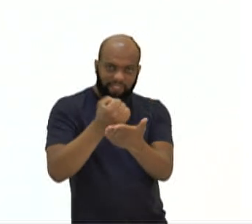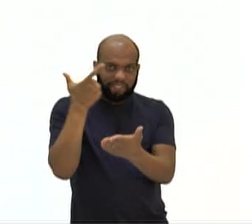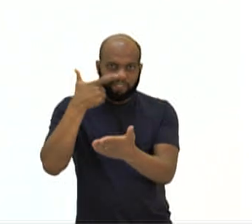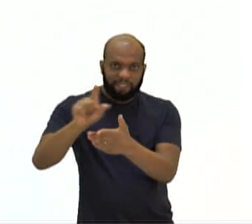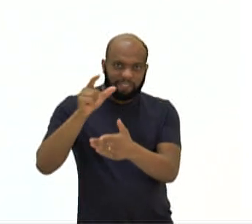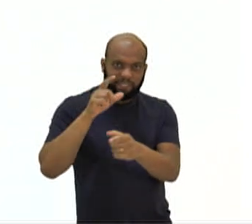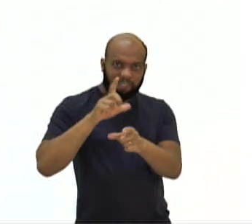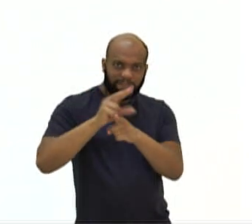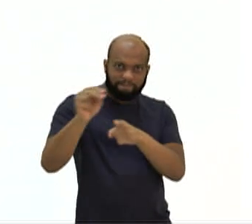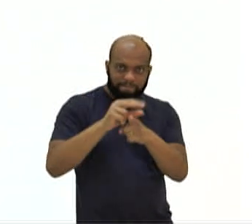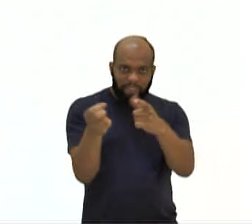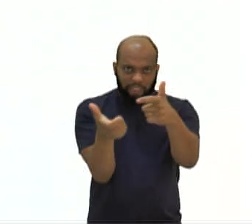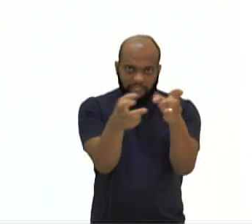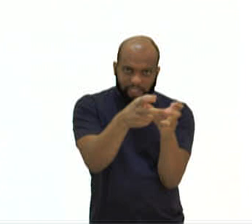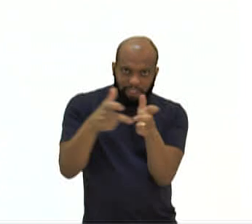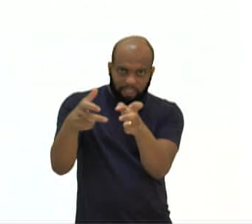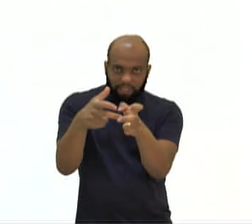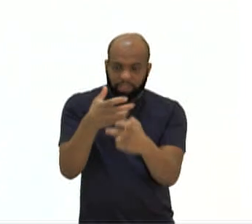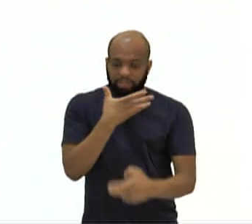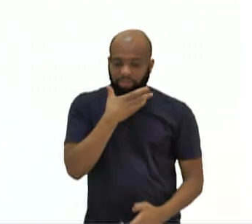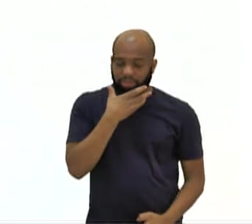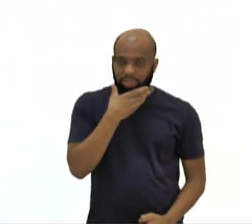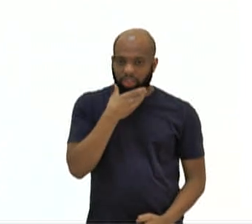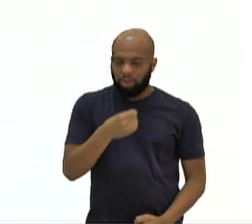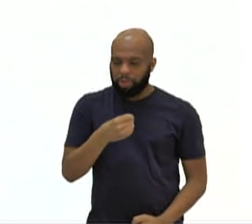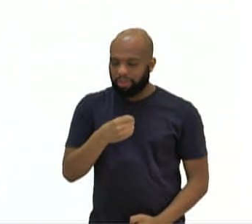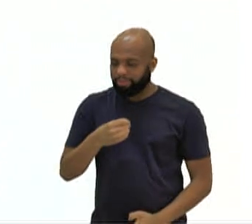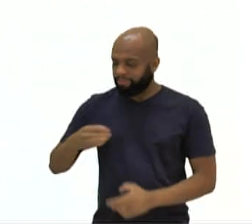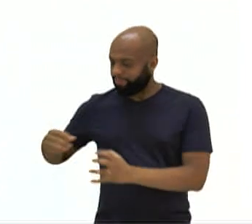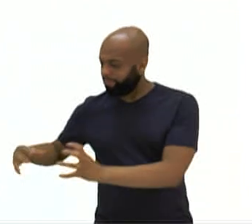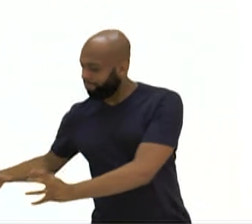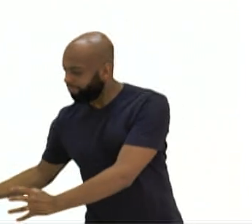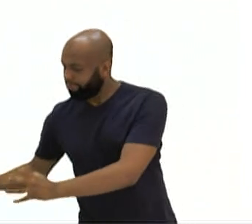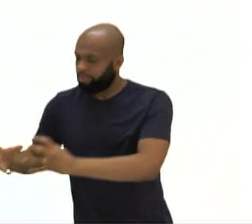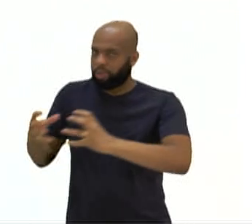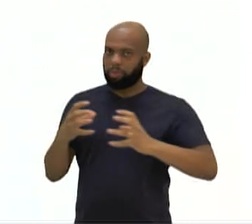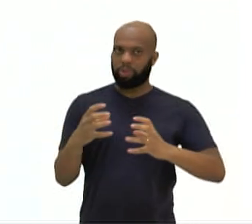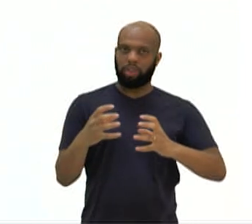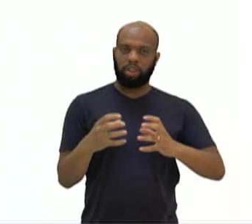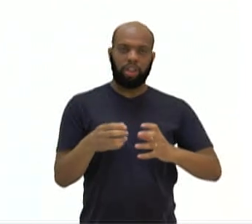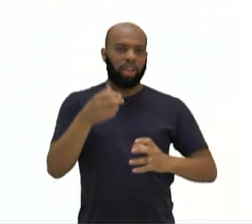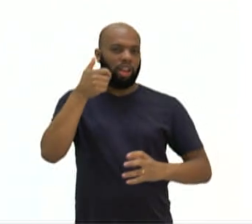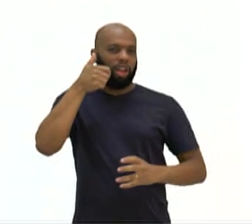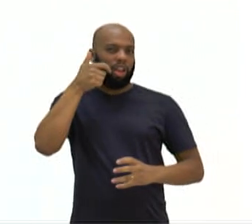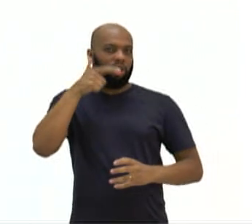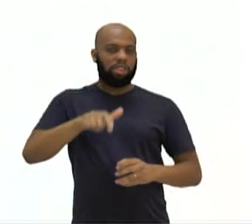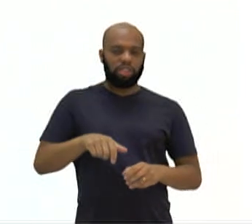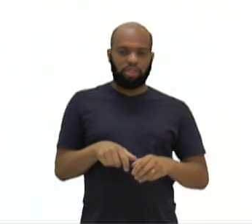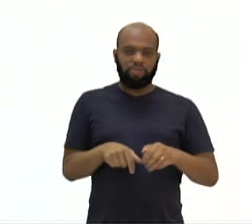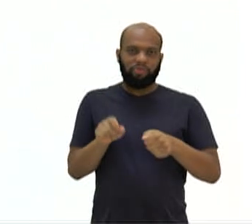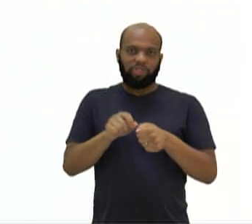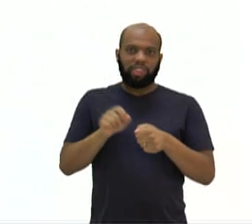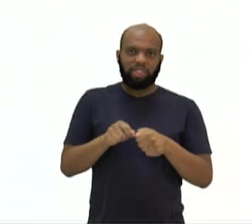Estava ganhando da máquina. O pai pegou a bola nova e ensaiou algumas embaixadas. Conseguiu equilibrar a